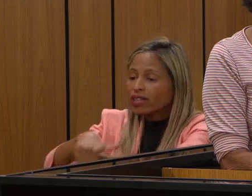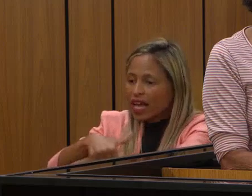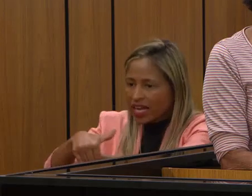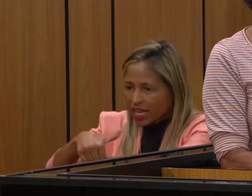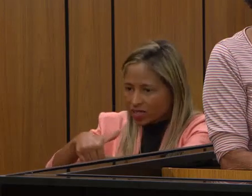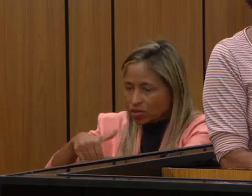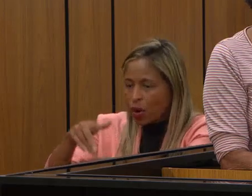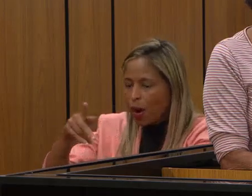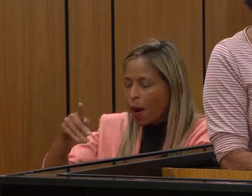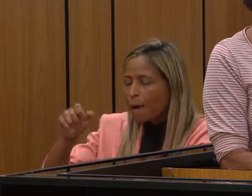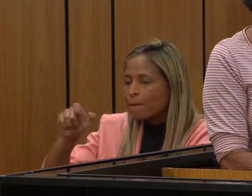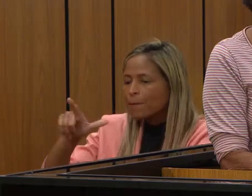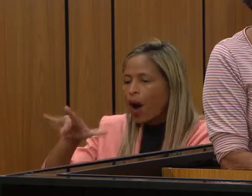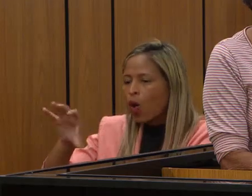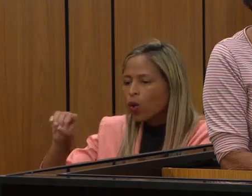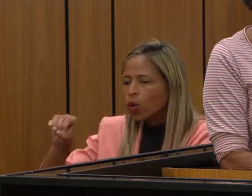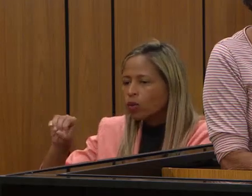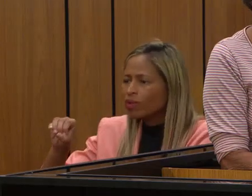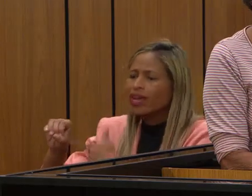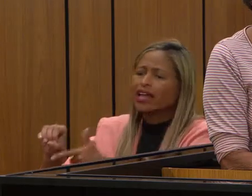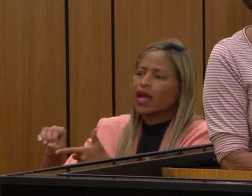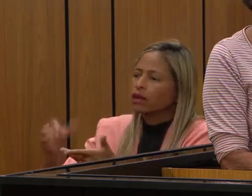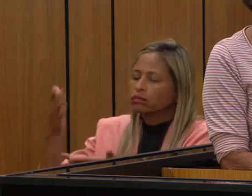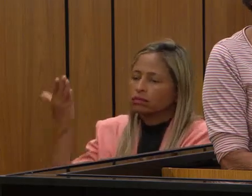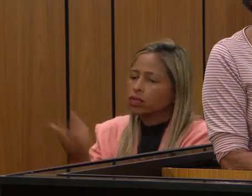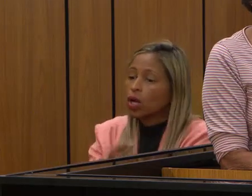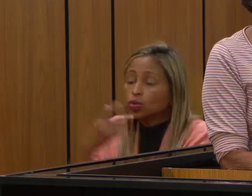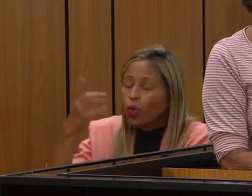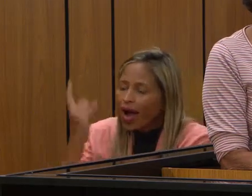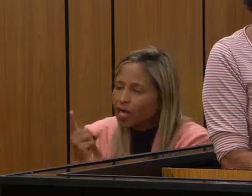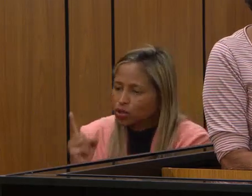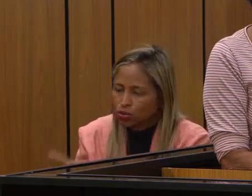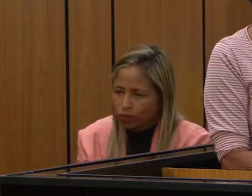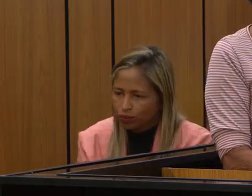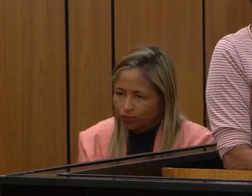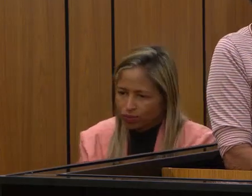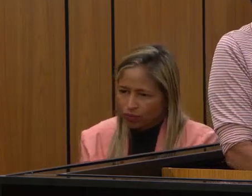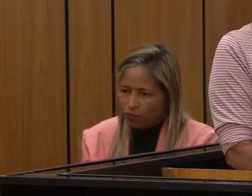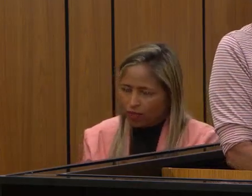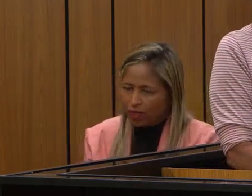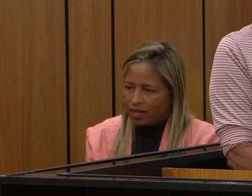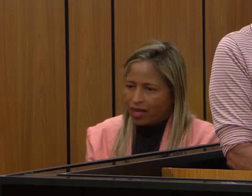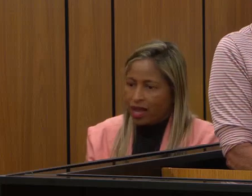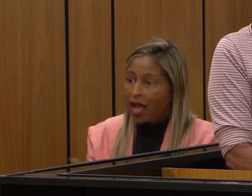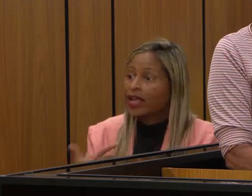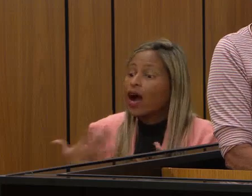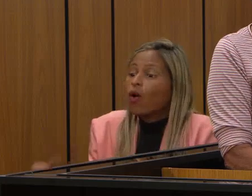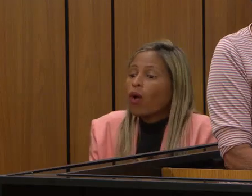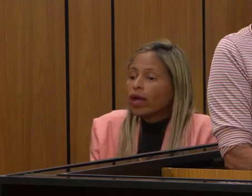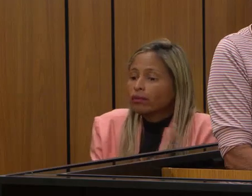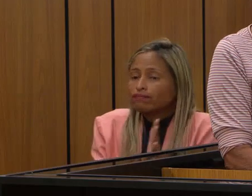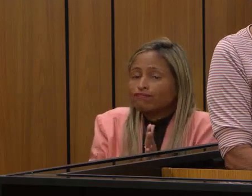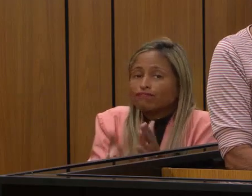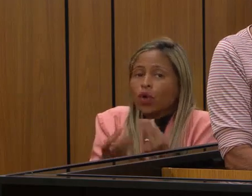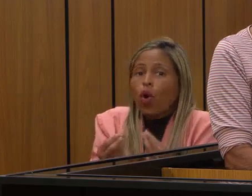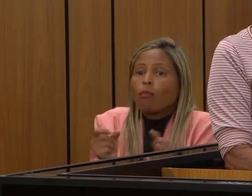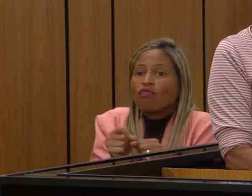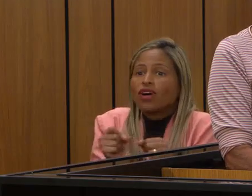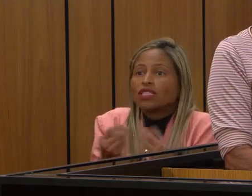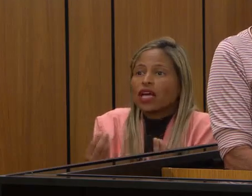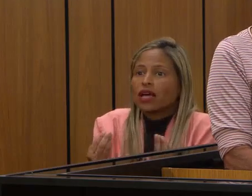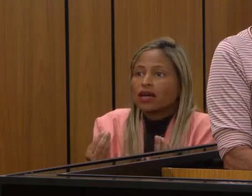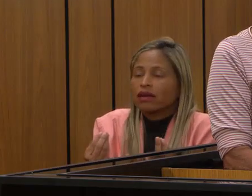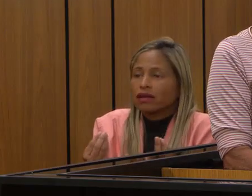Paulo eu não consigo achar ele por nada então eu não sei eu estou de mão de pé tá eu não sei como